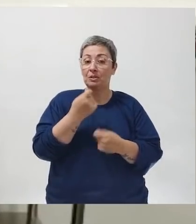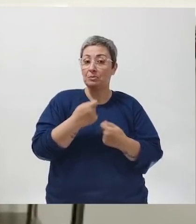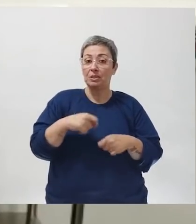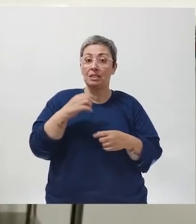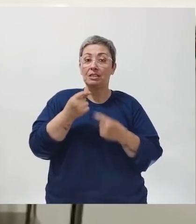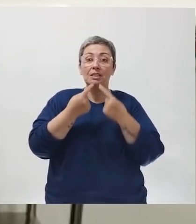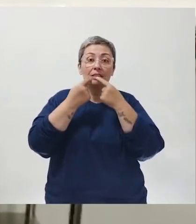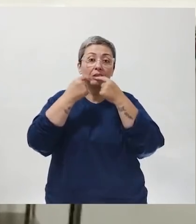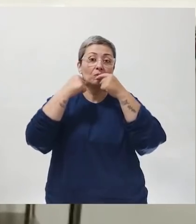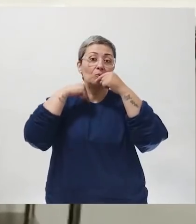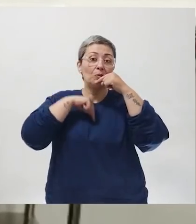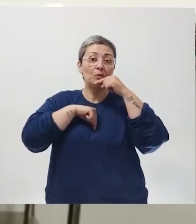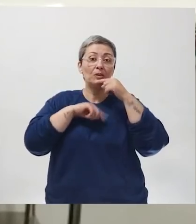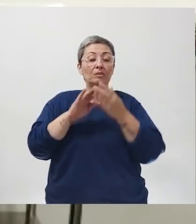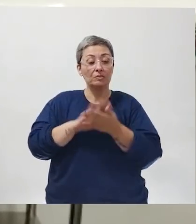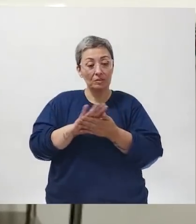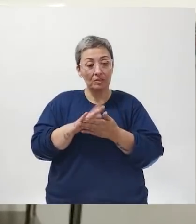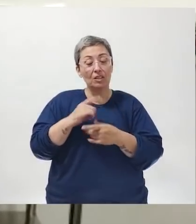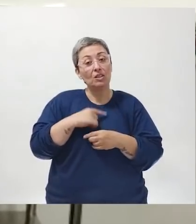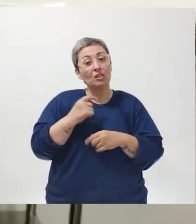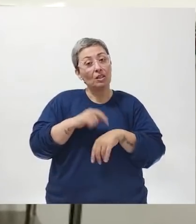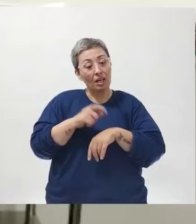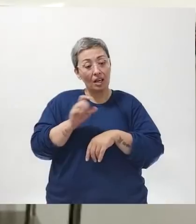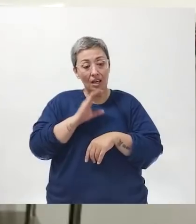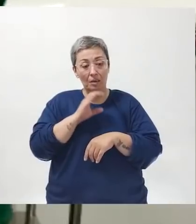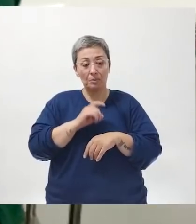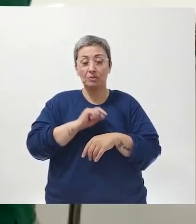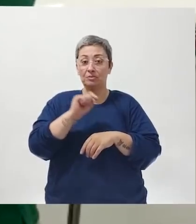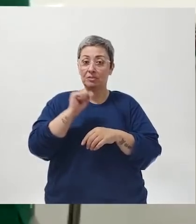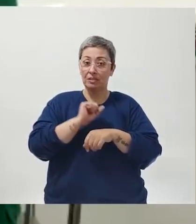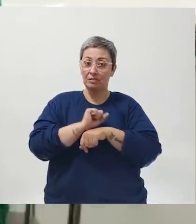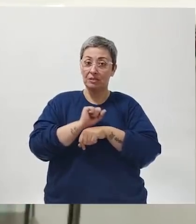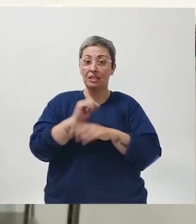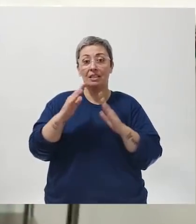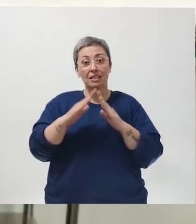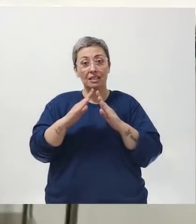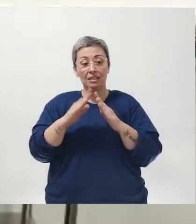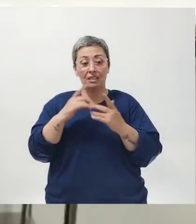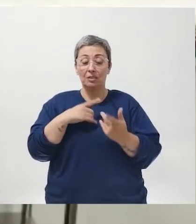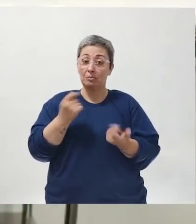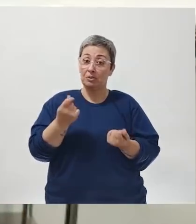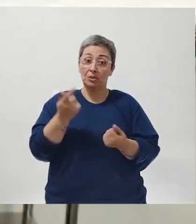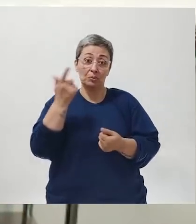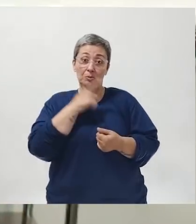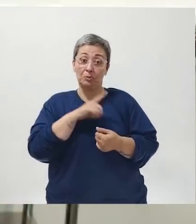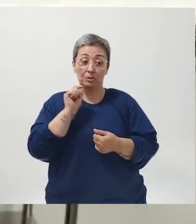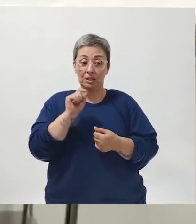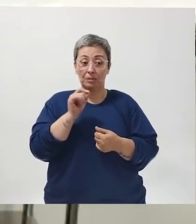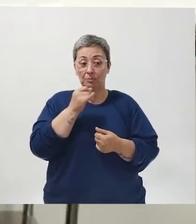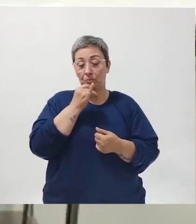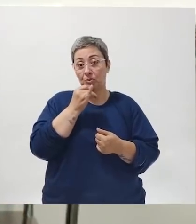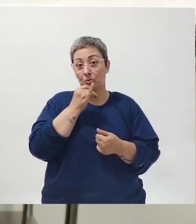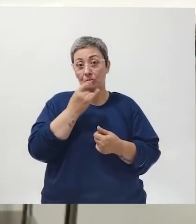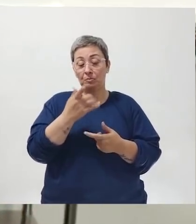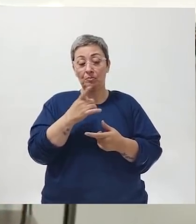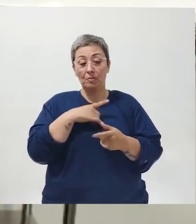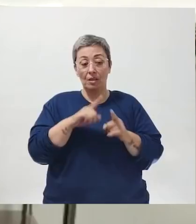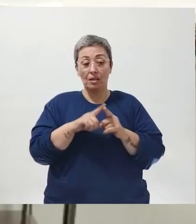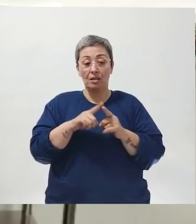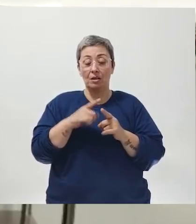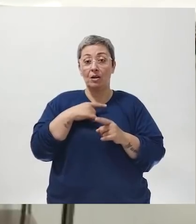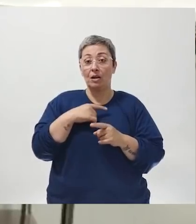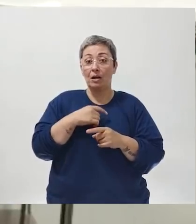você estará com ela em casa. Como a Alice não consegue mamar o suficiente pela